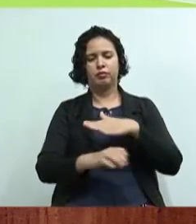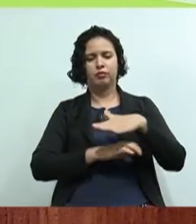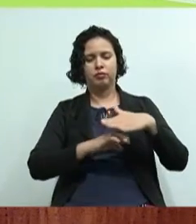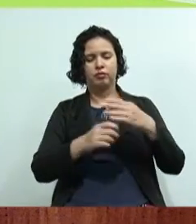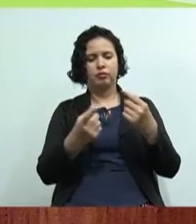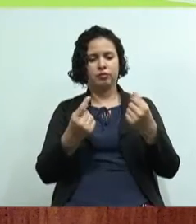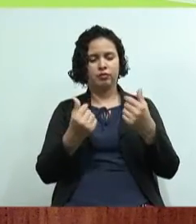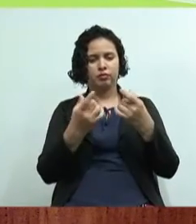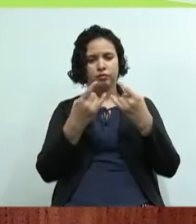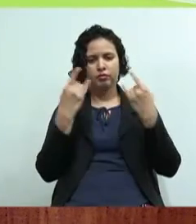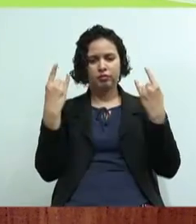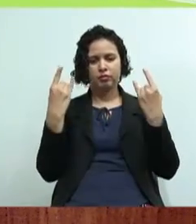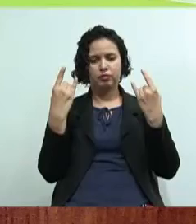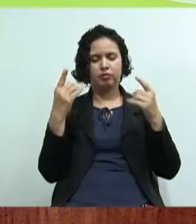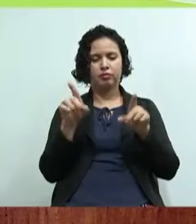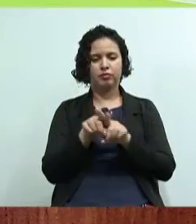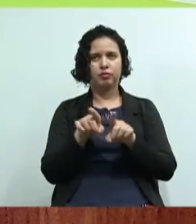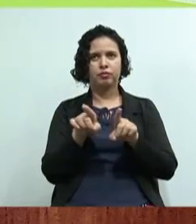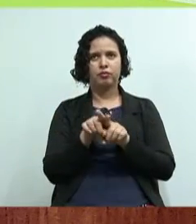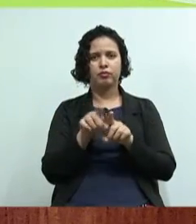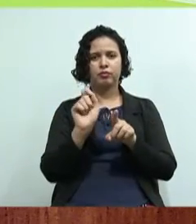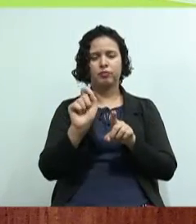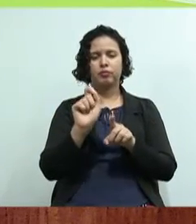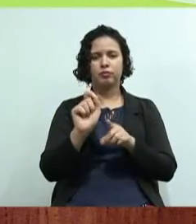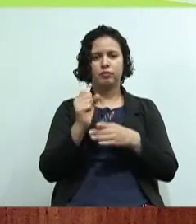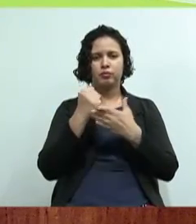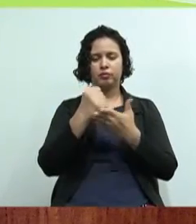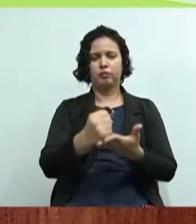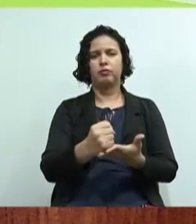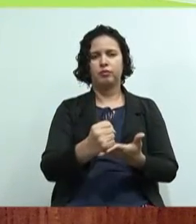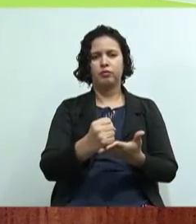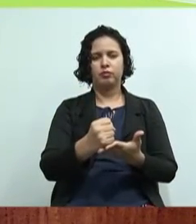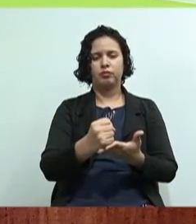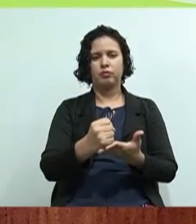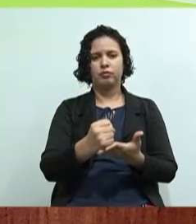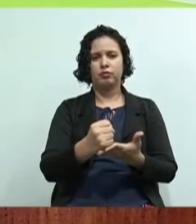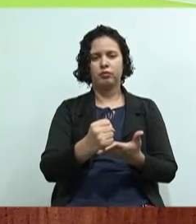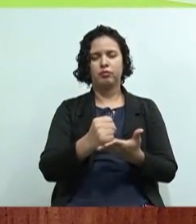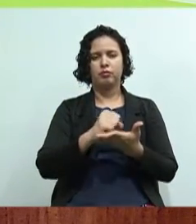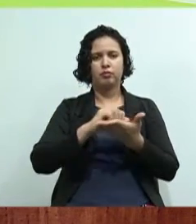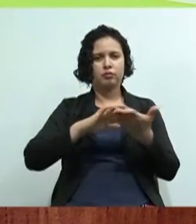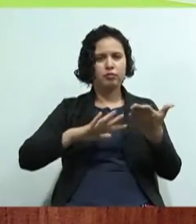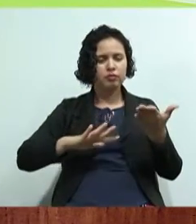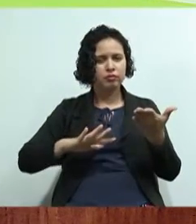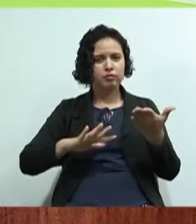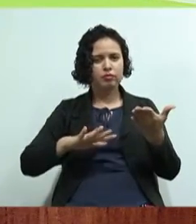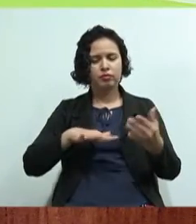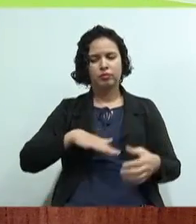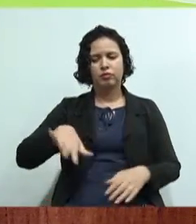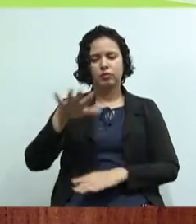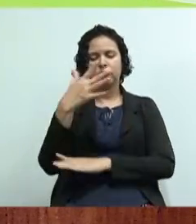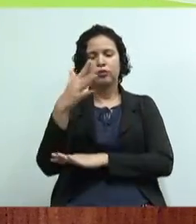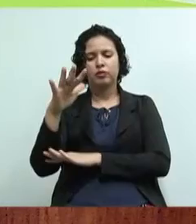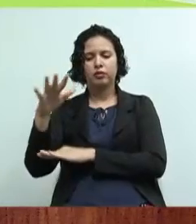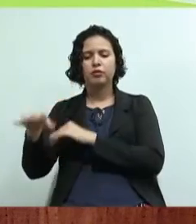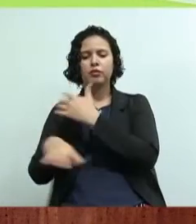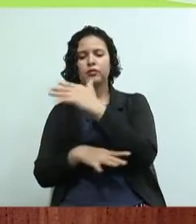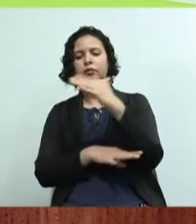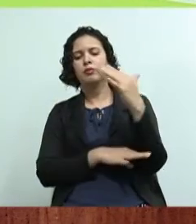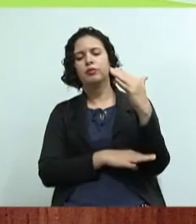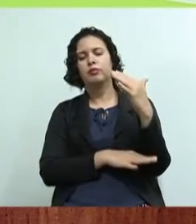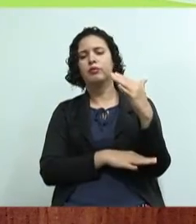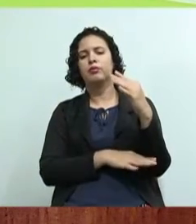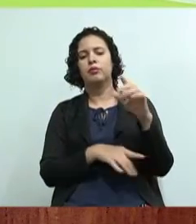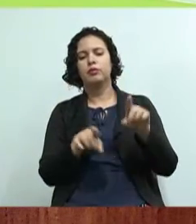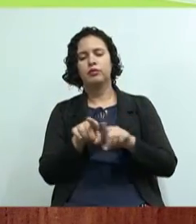lucrativa, mas ao mesmo tempo considerando os impactos que essa atividade gera sobre o meio ambiente e os impactos que